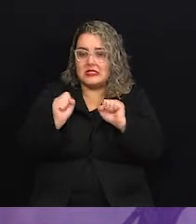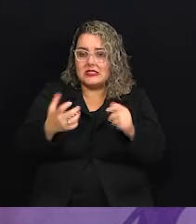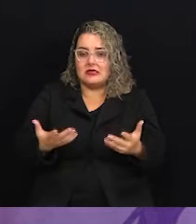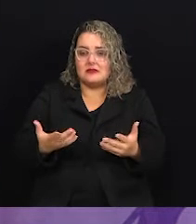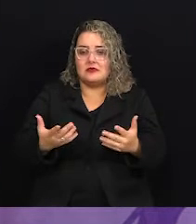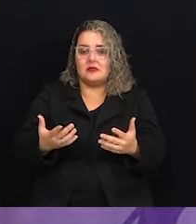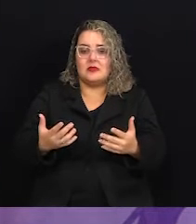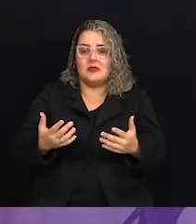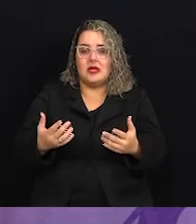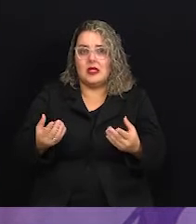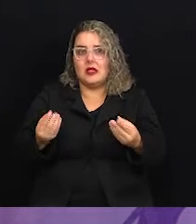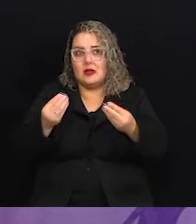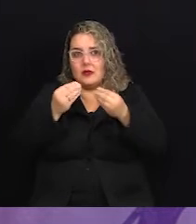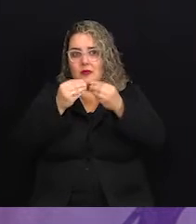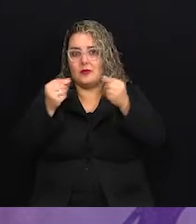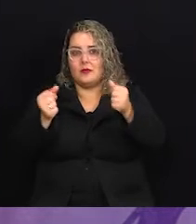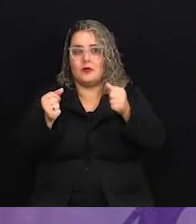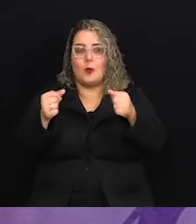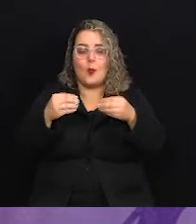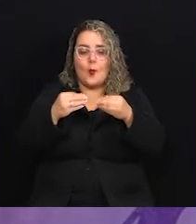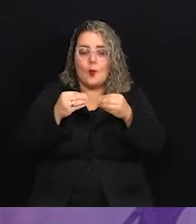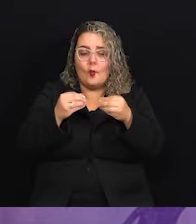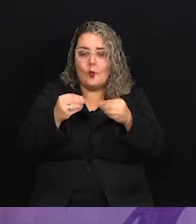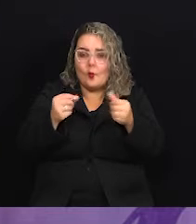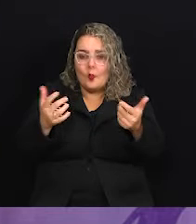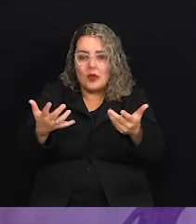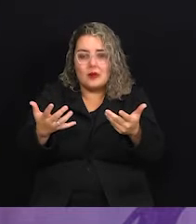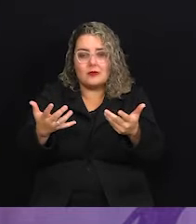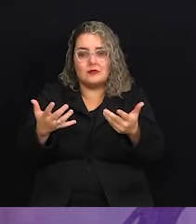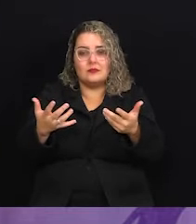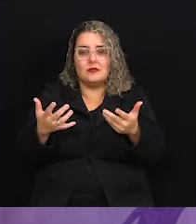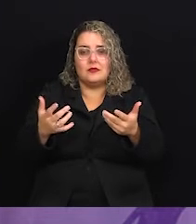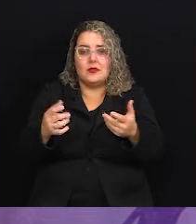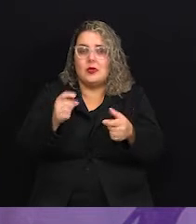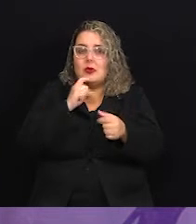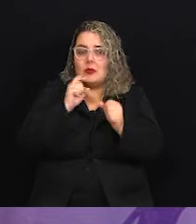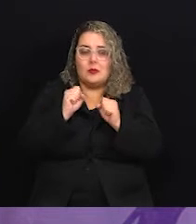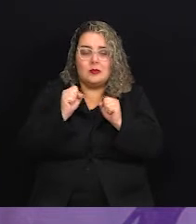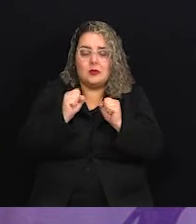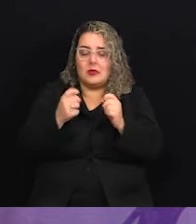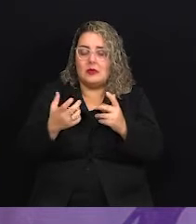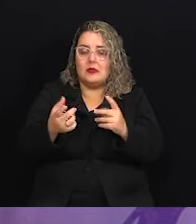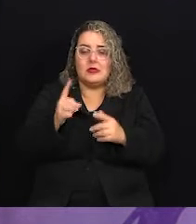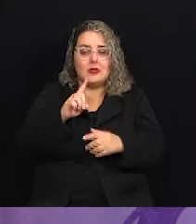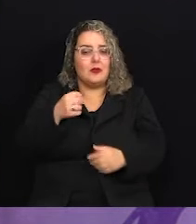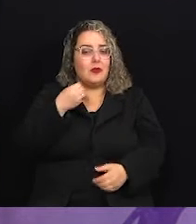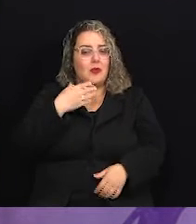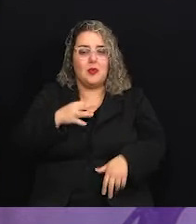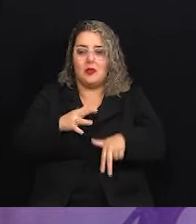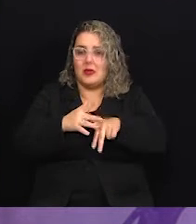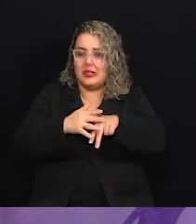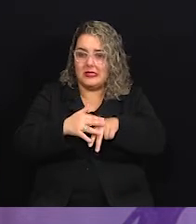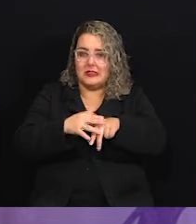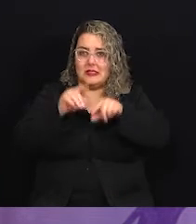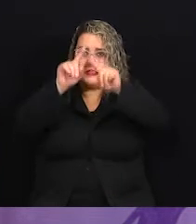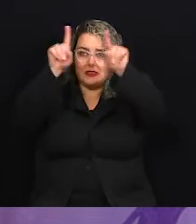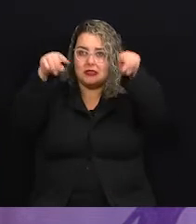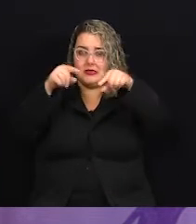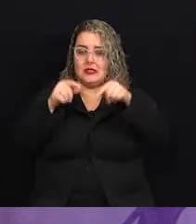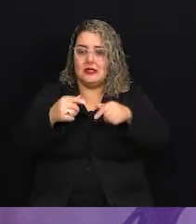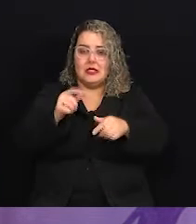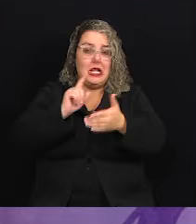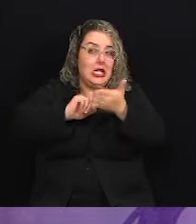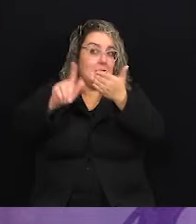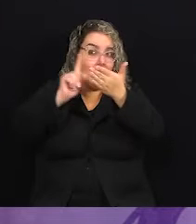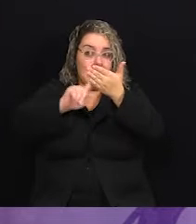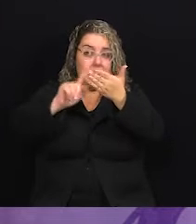ele desumidifica o ar, então o ar seco não é bom para o paciente, o ar frio não é bom para o paciente, e também se esse ar-condicionado não